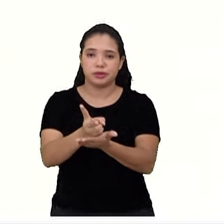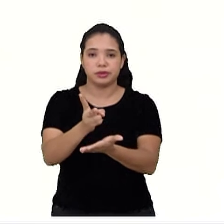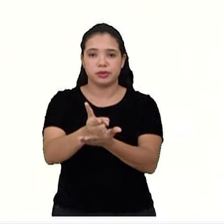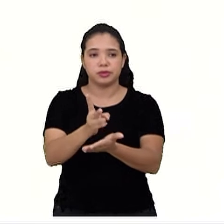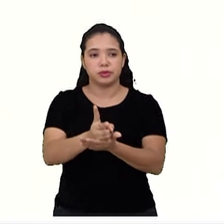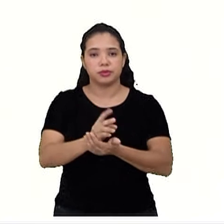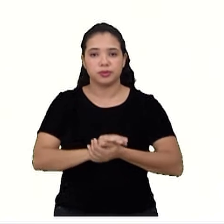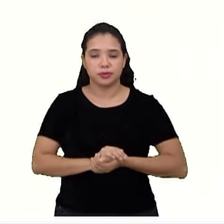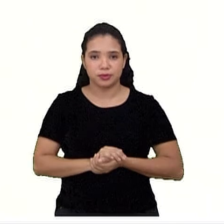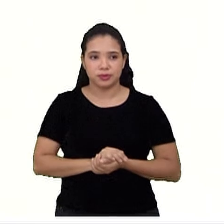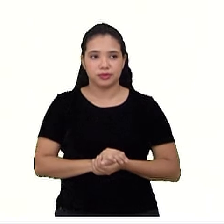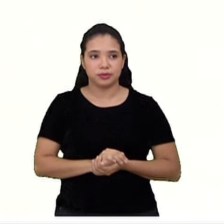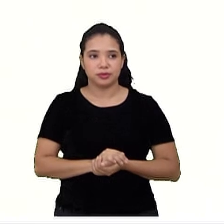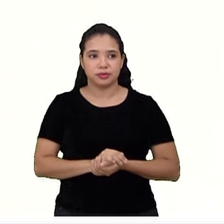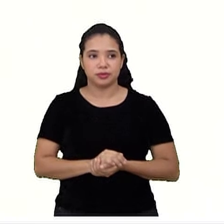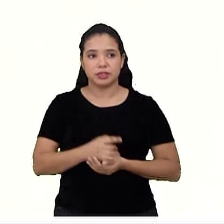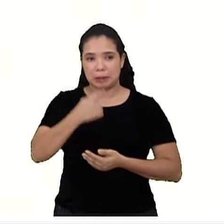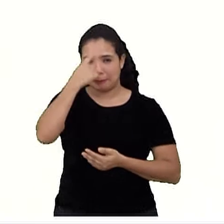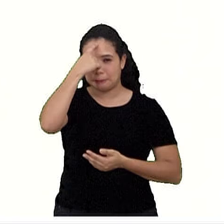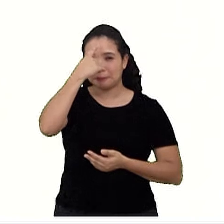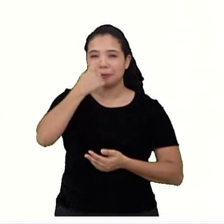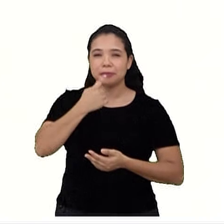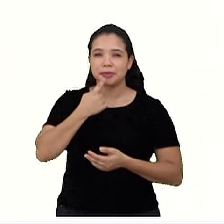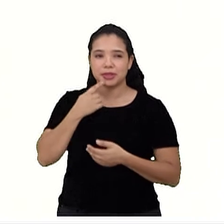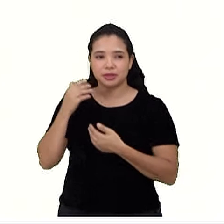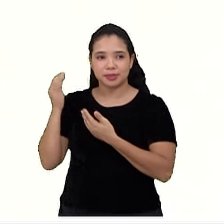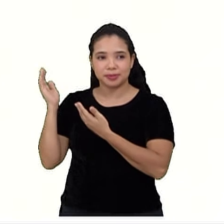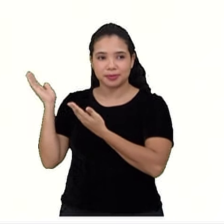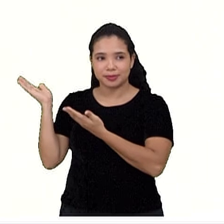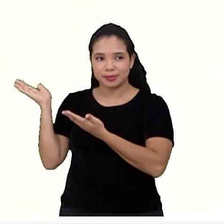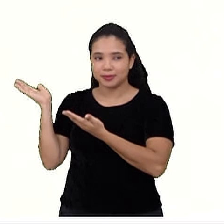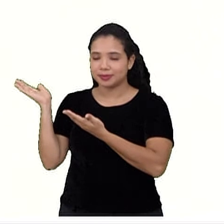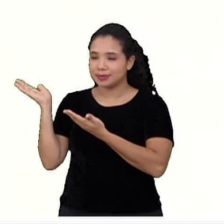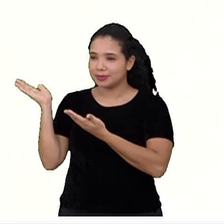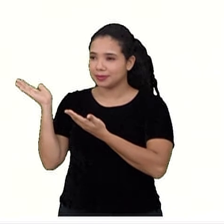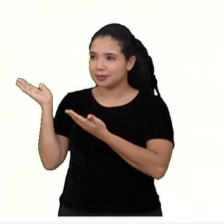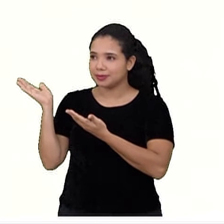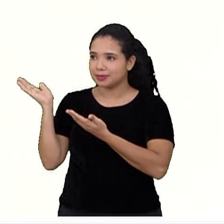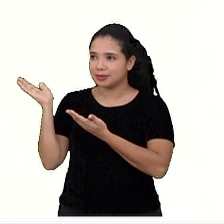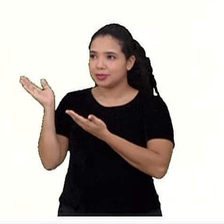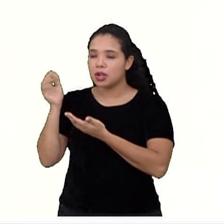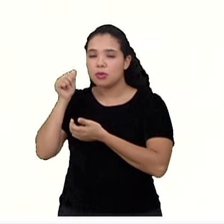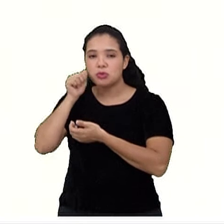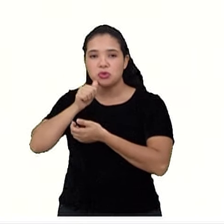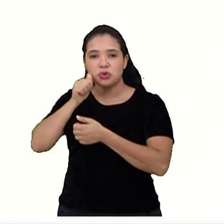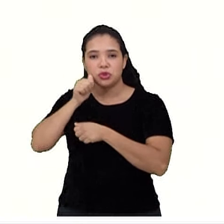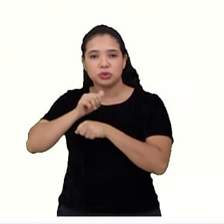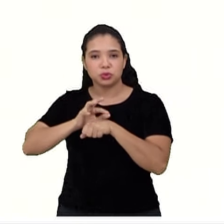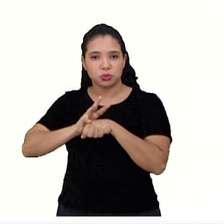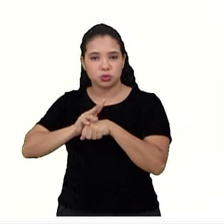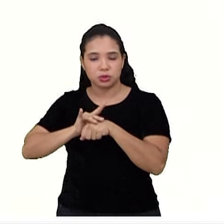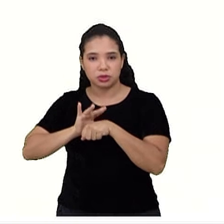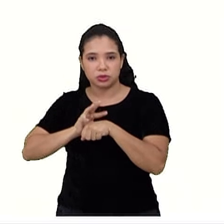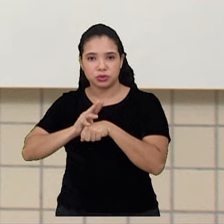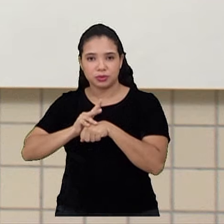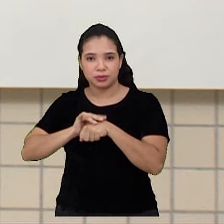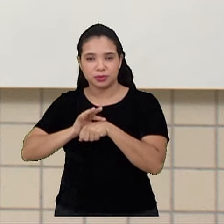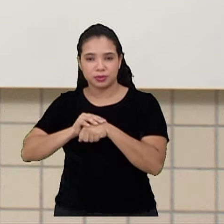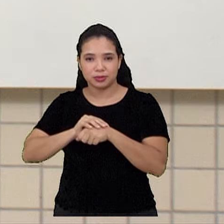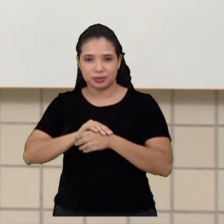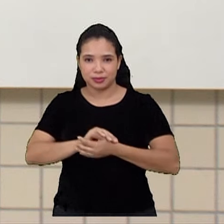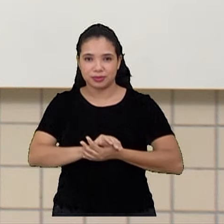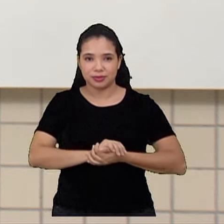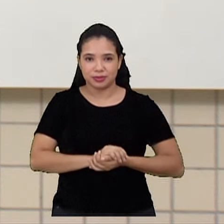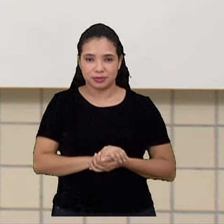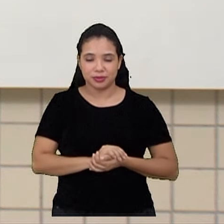para ilustrar, né, essa imagem aí de sick woman, que é a mulher doente, né? A mulher doente. Tá